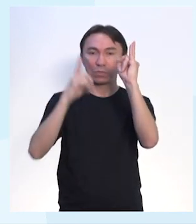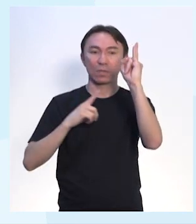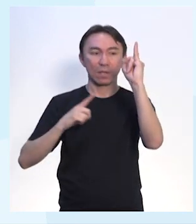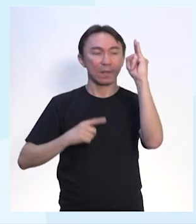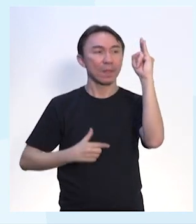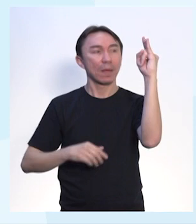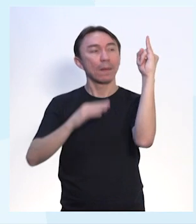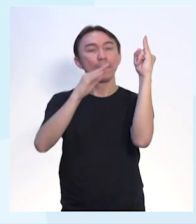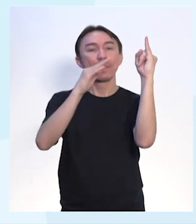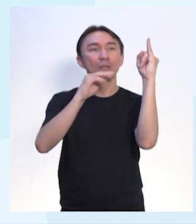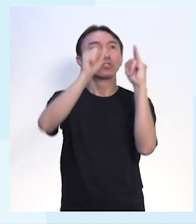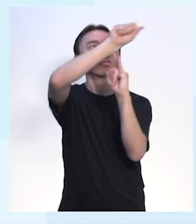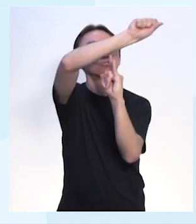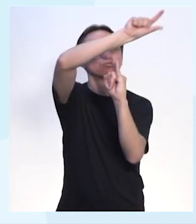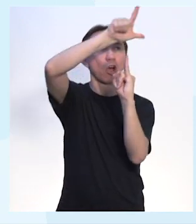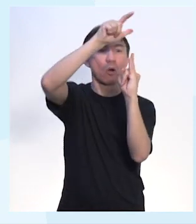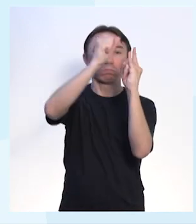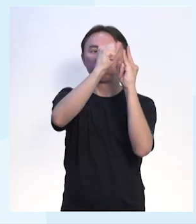de 30